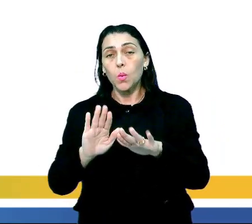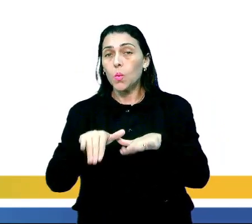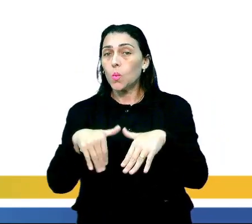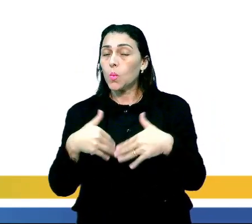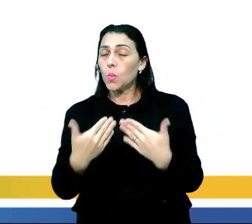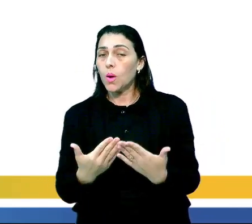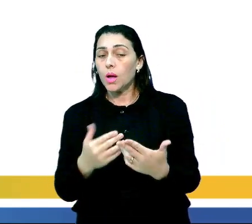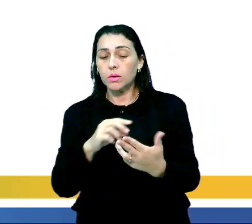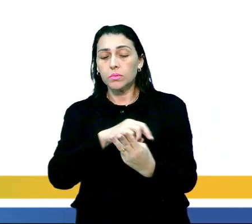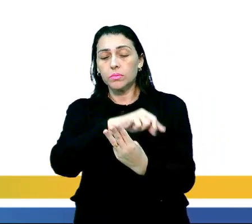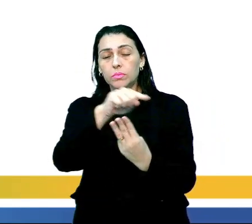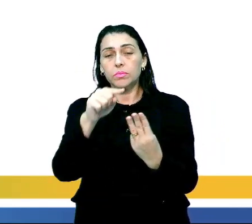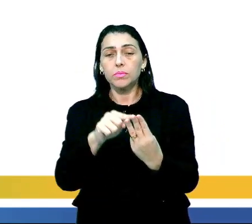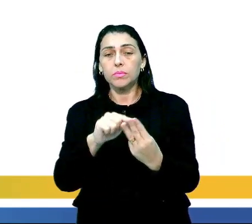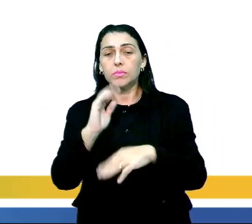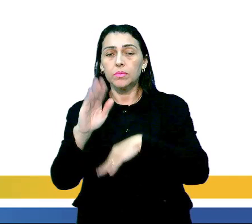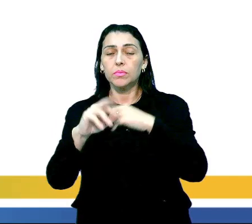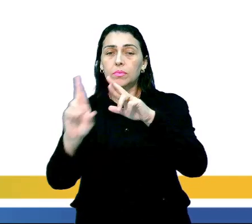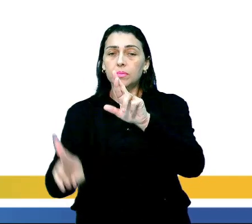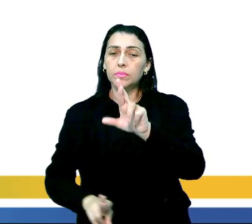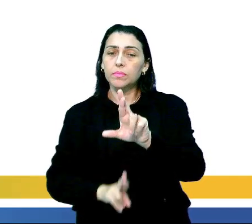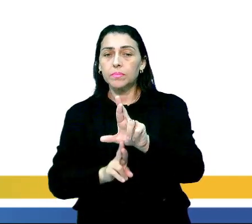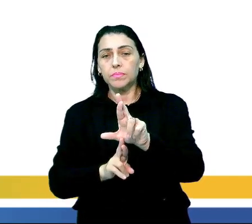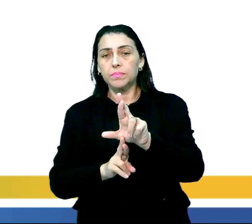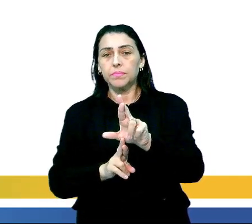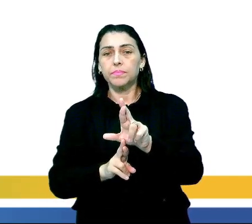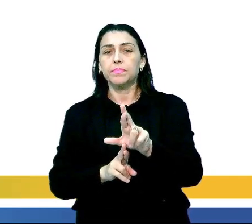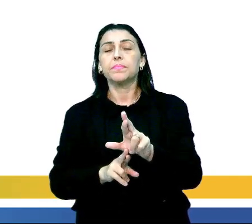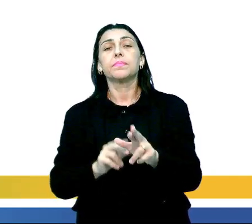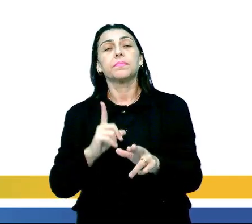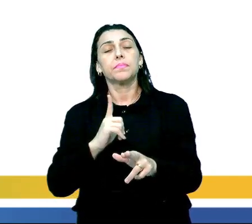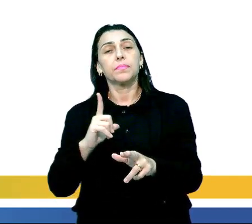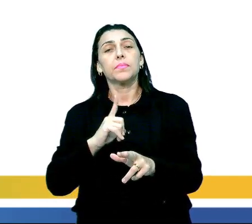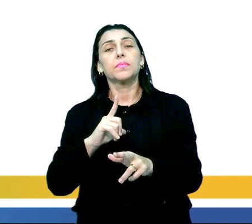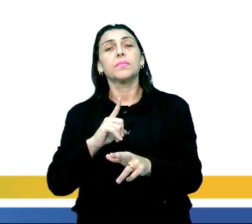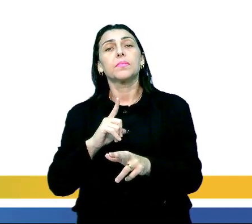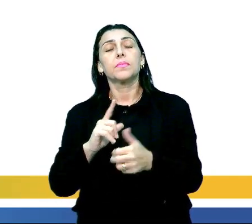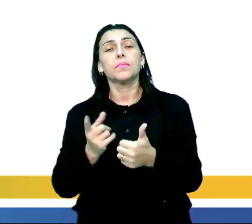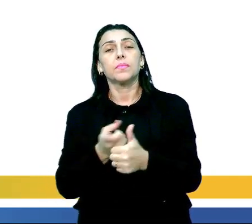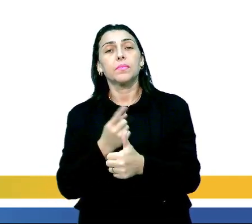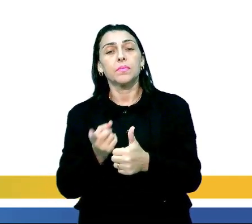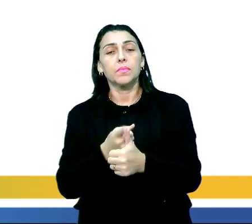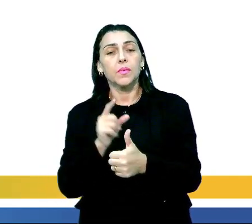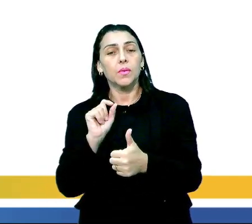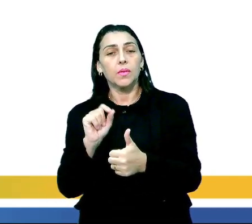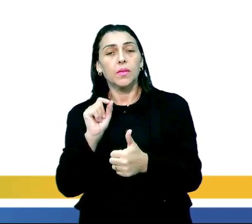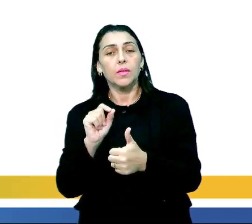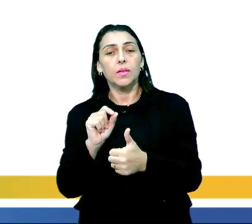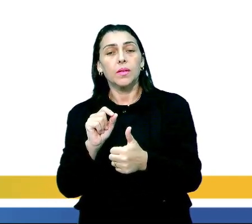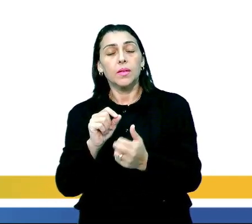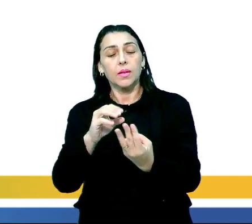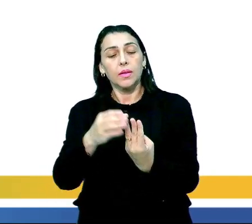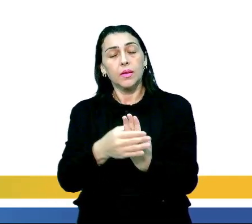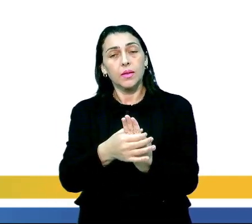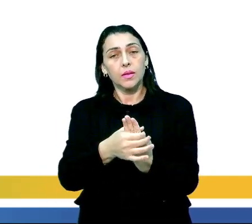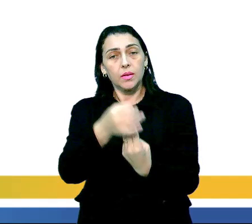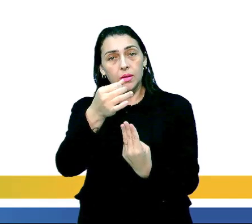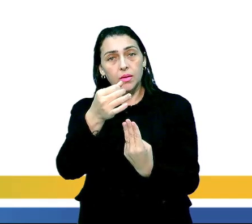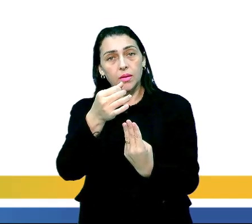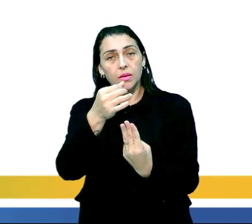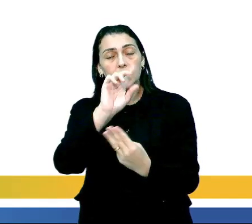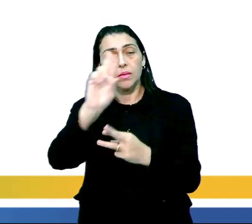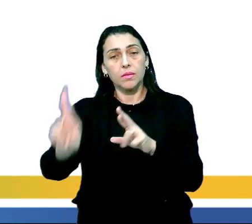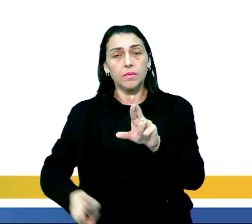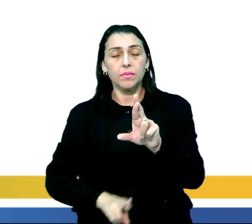são os 3 pilares do desenvolvimento sustentável? A gente tem, o que a gente chama de tripé, tá? Do